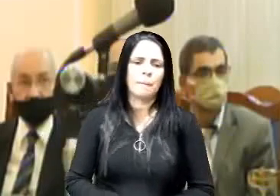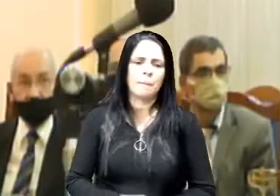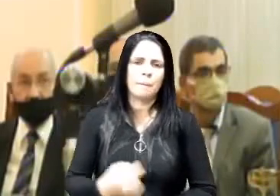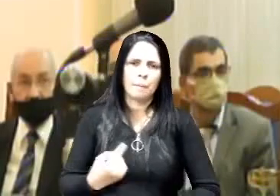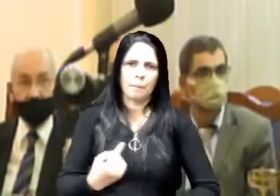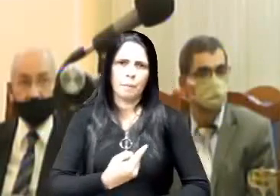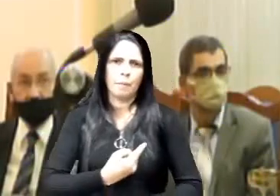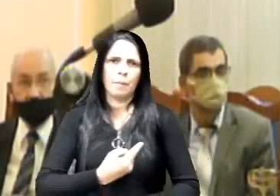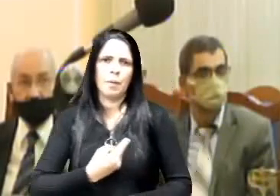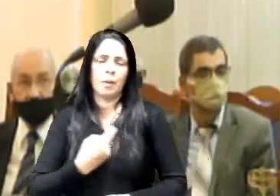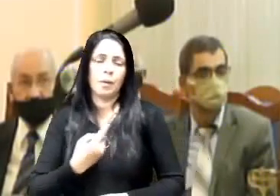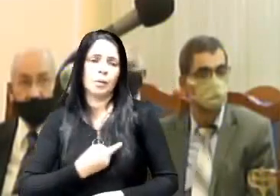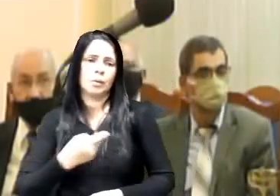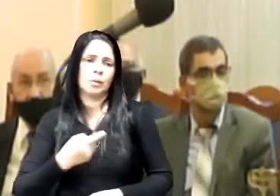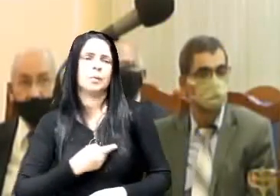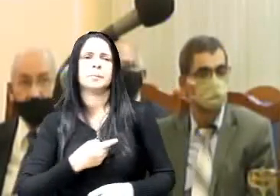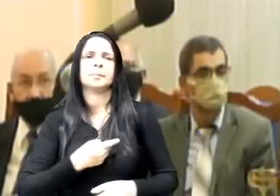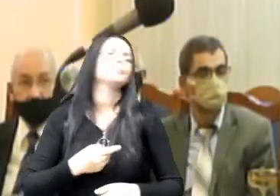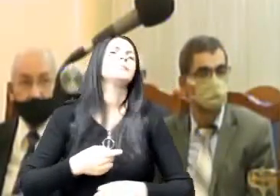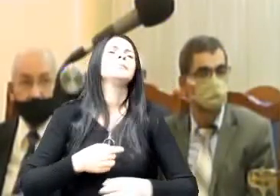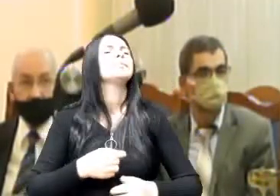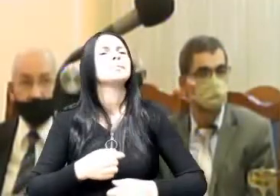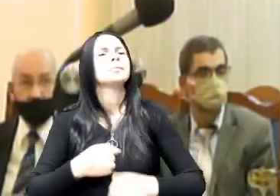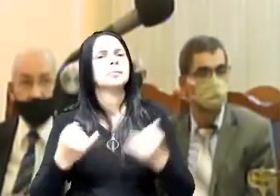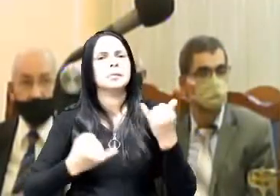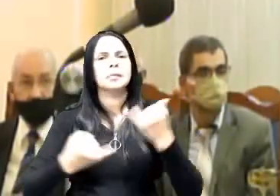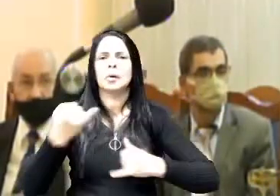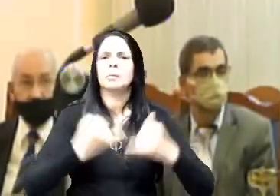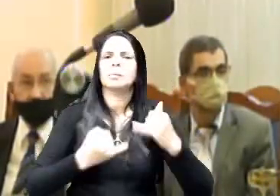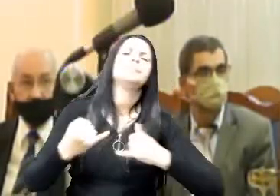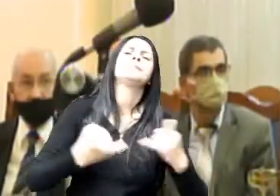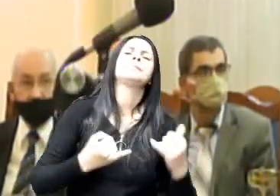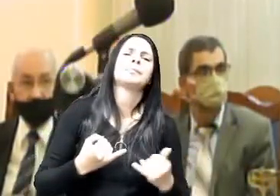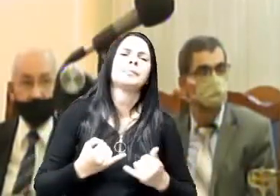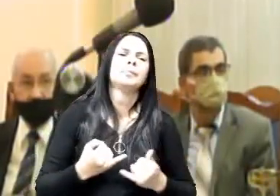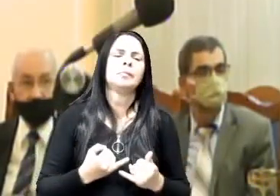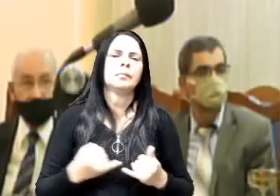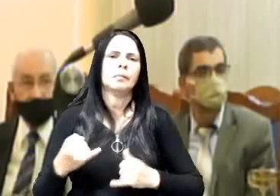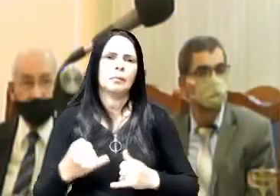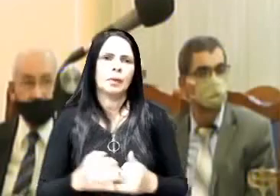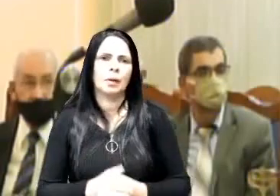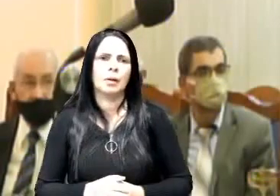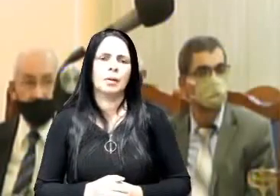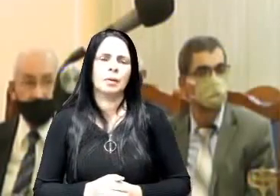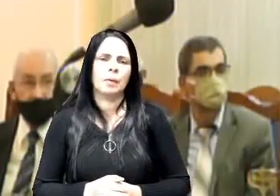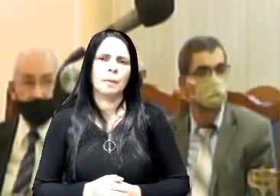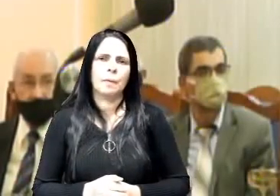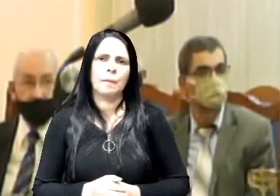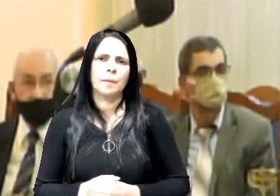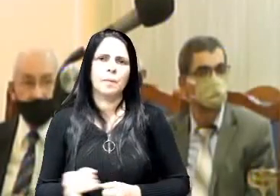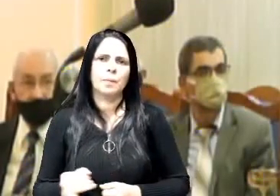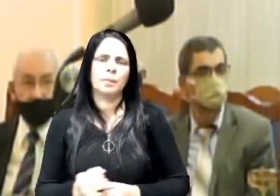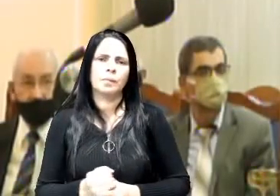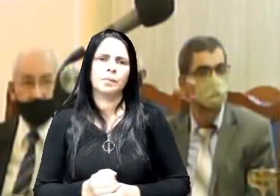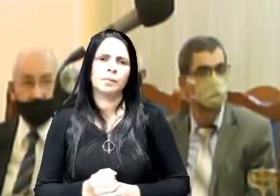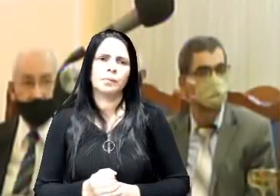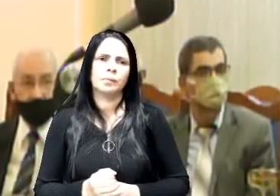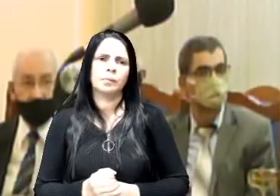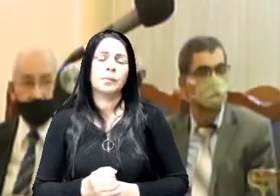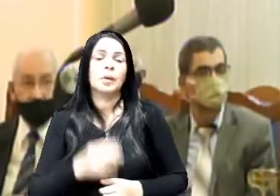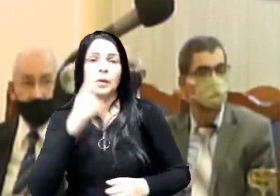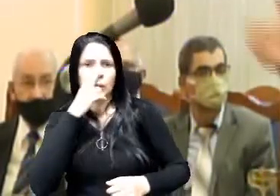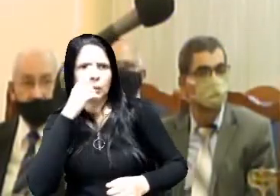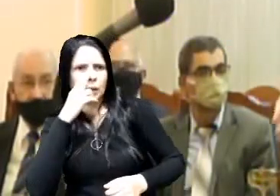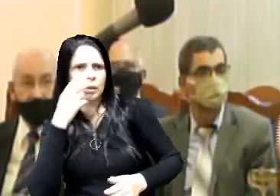informado por uma teologia maléfica que surgiu, que dizia que o crente não tem luta, não tem prova, e os crentes